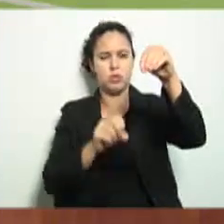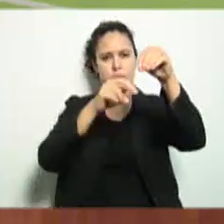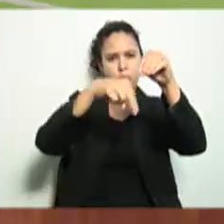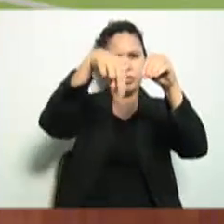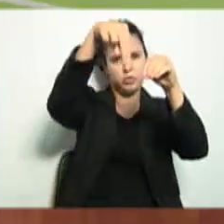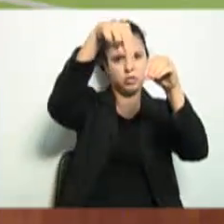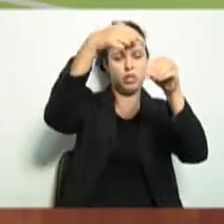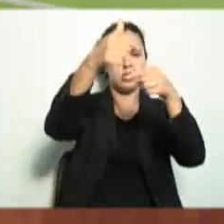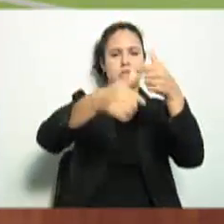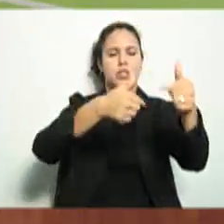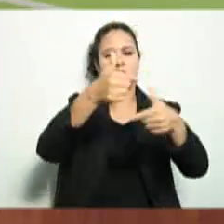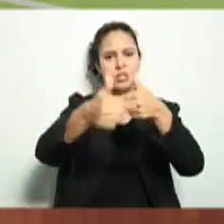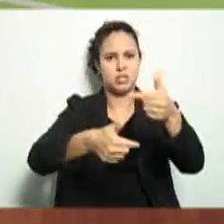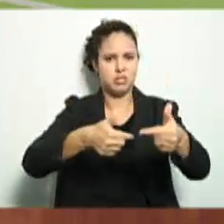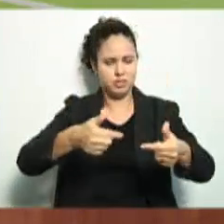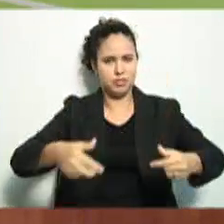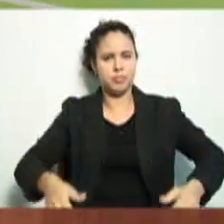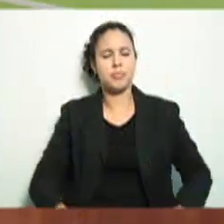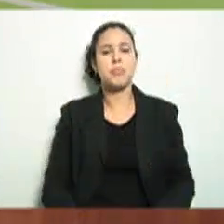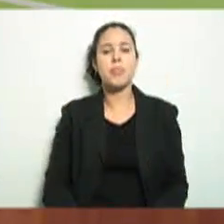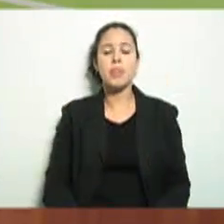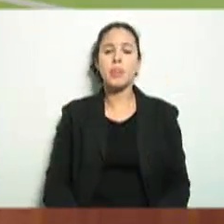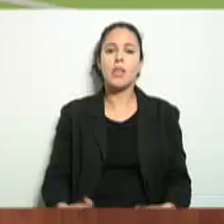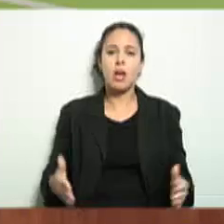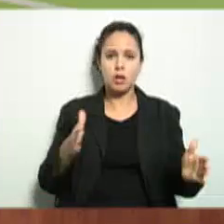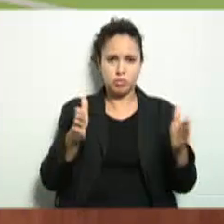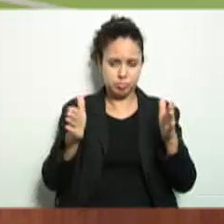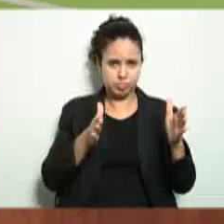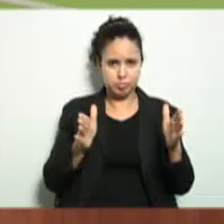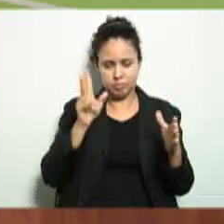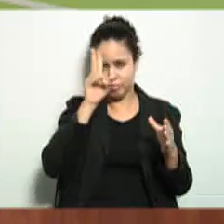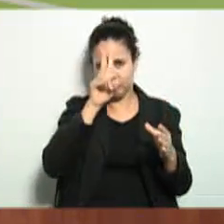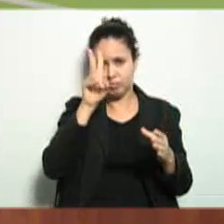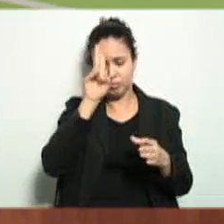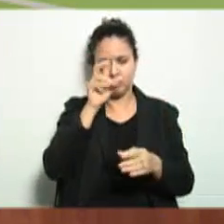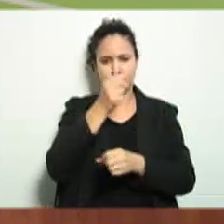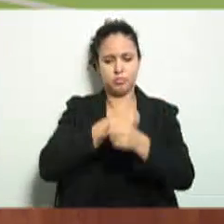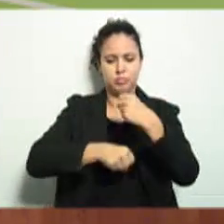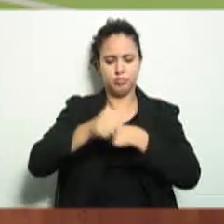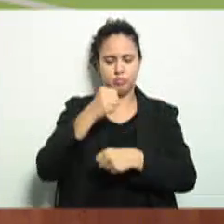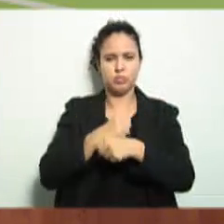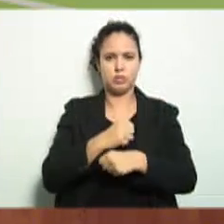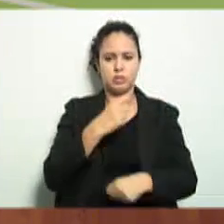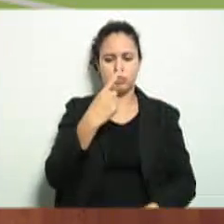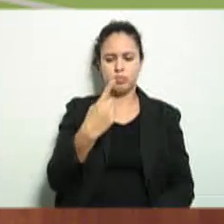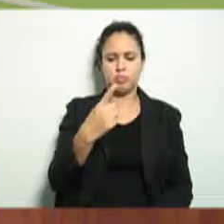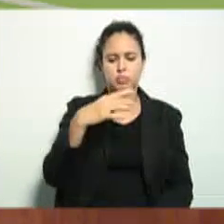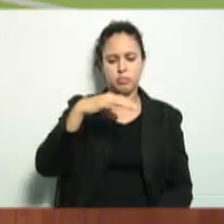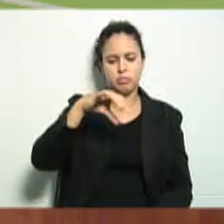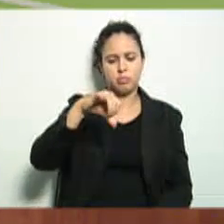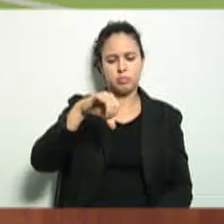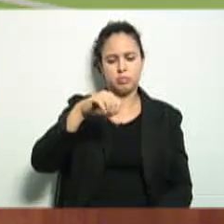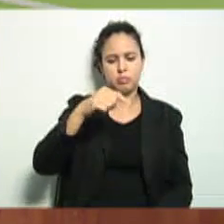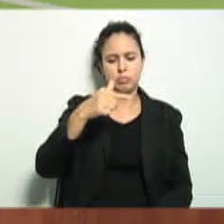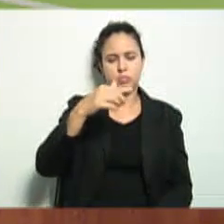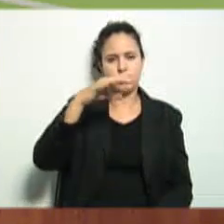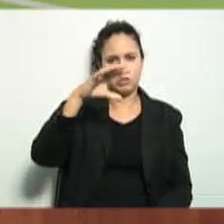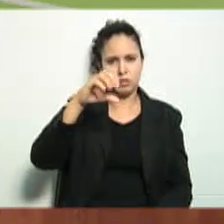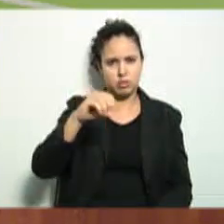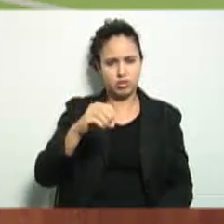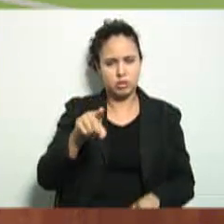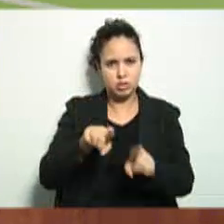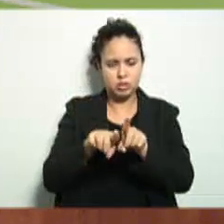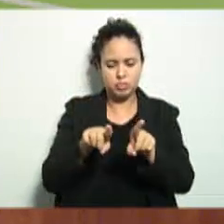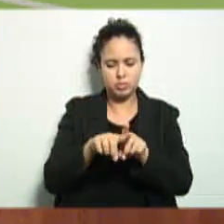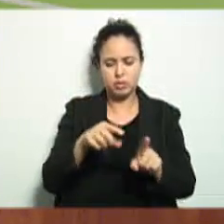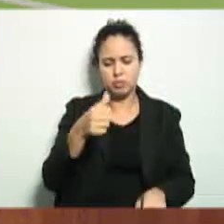aconteceu nessa época? Para a gente situar um pouquinho na história, década de 70 e 80, havia